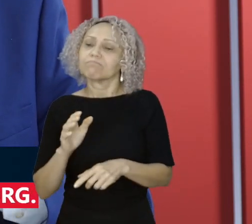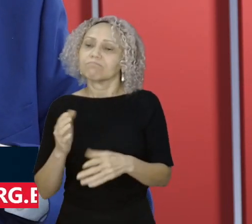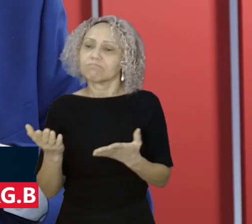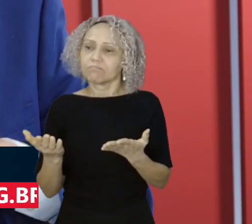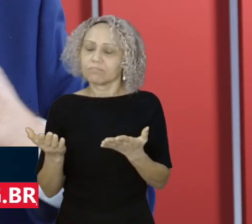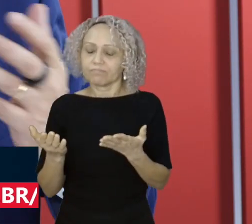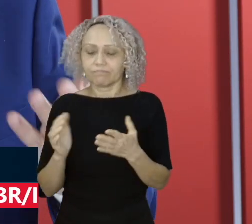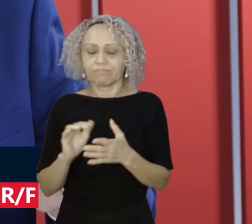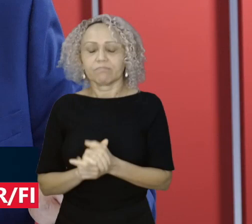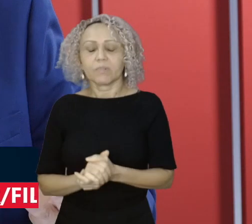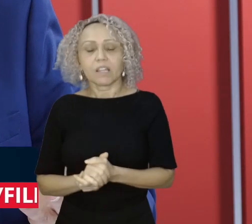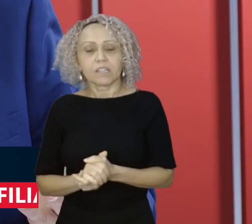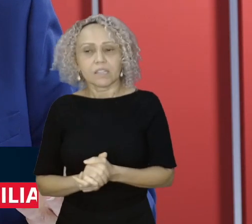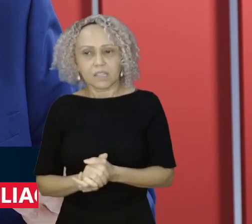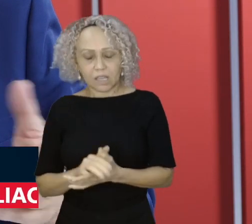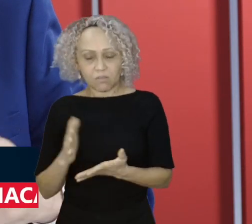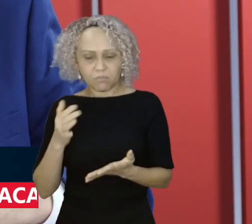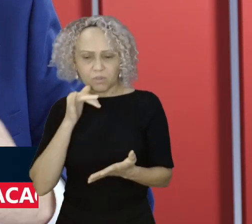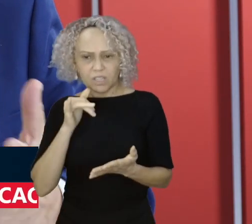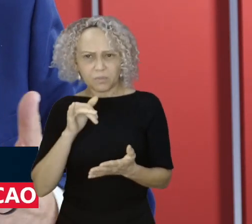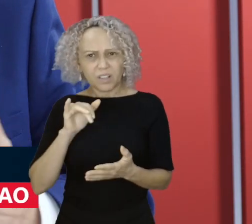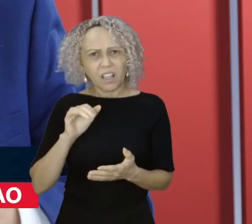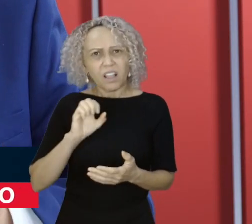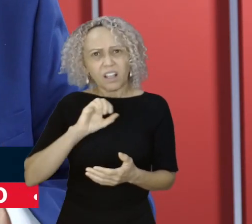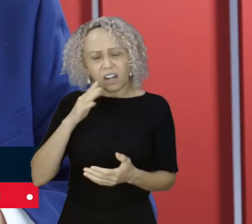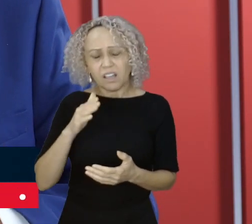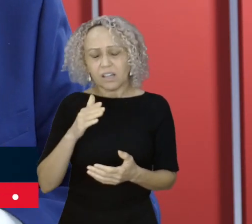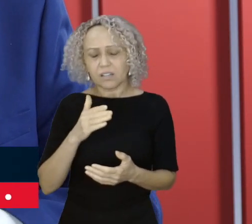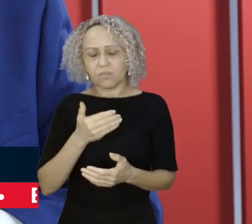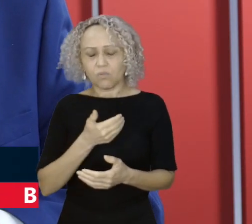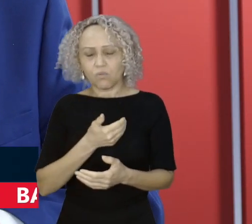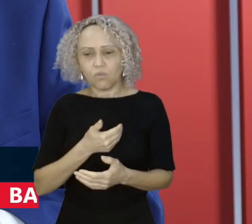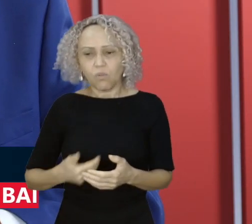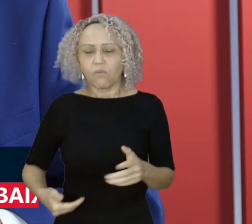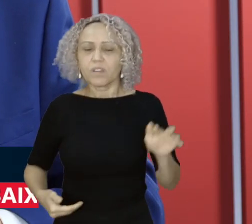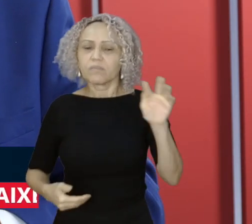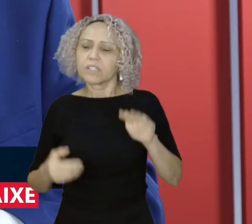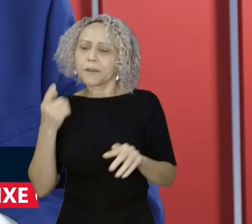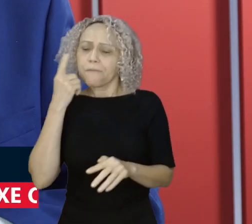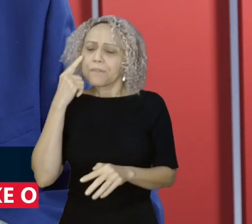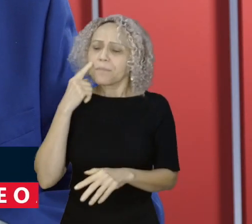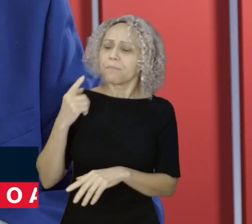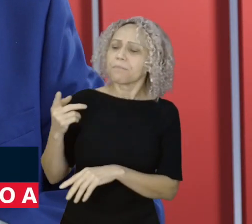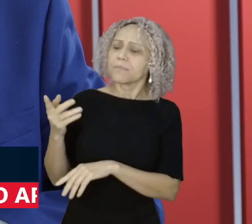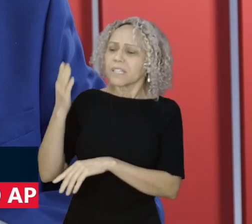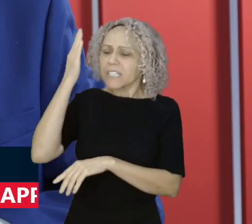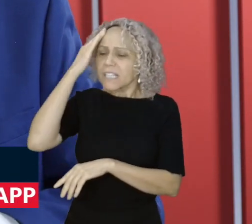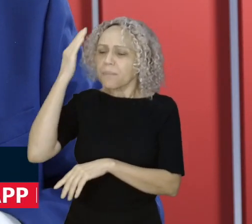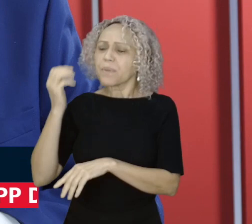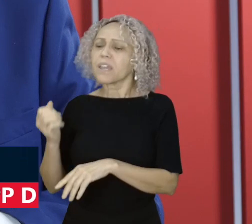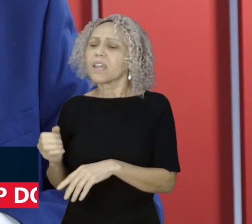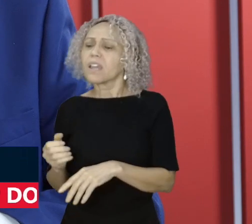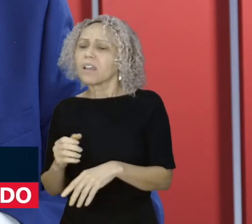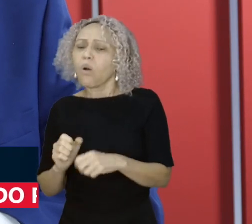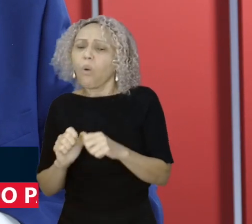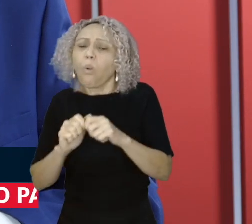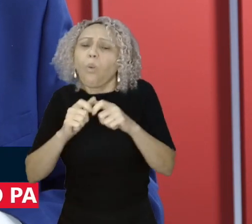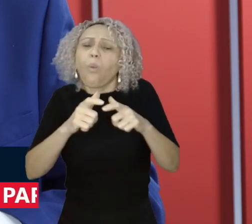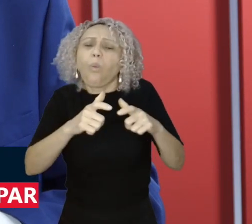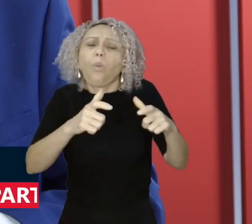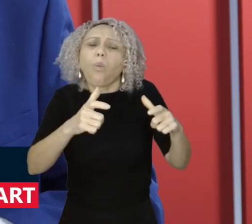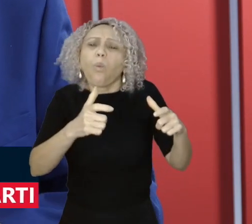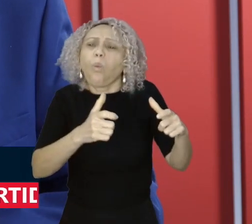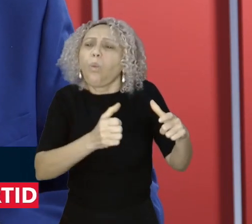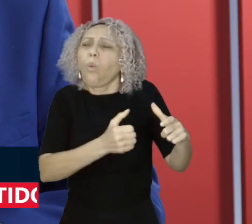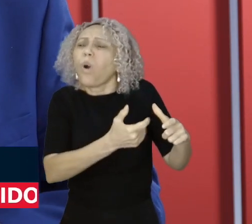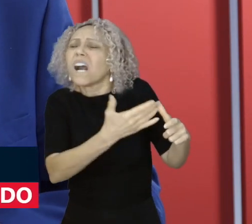olhar o todo do déficit habitacional, o todo da população brasileira que está sem moradia, mas ele precisa e deve ter e vai ter um